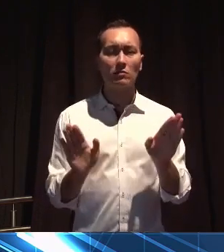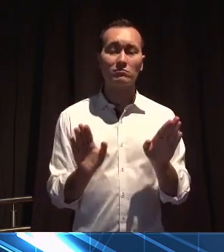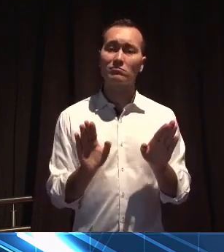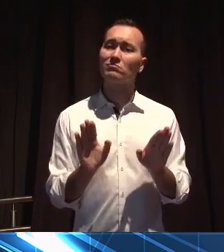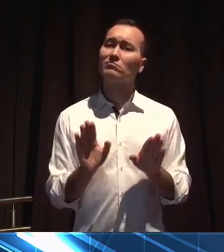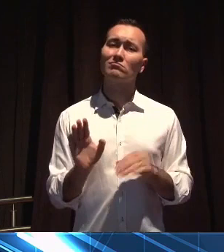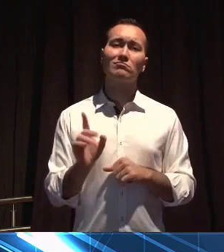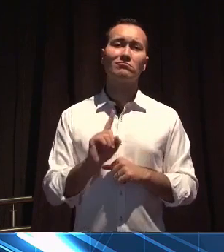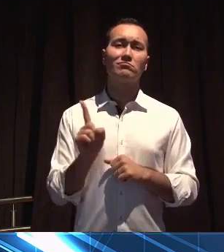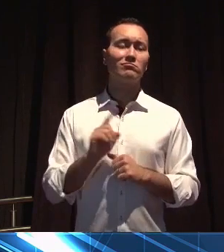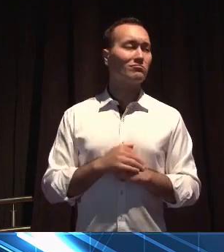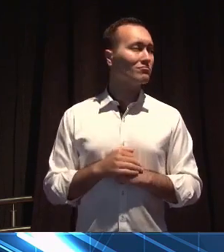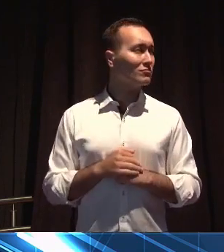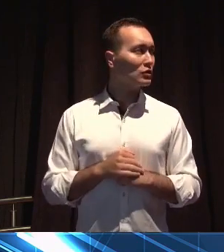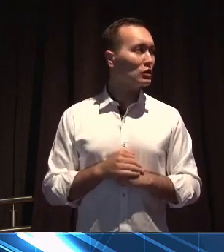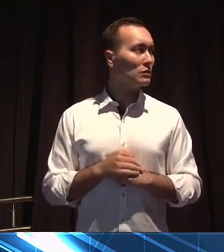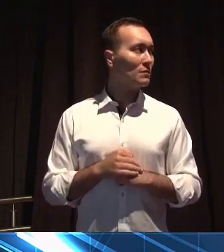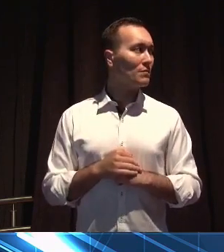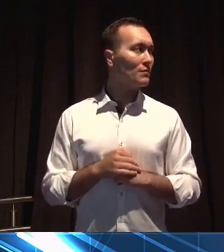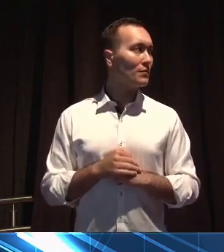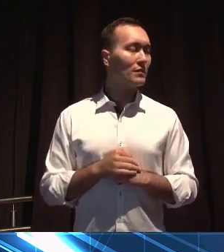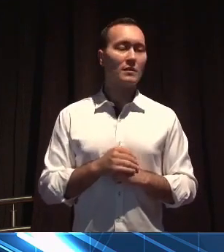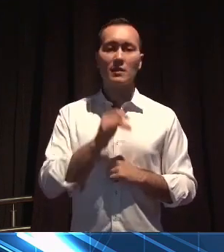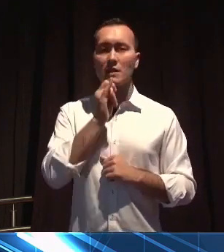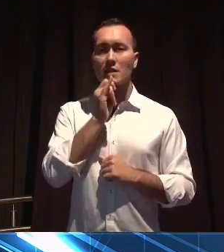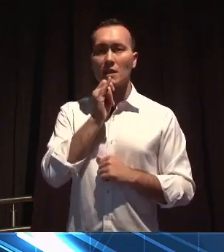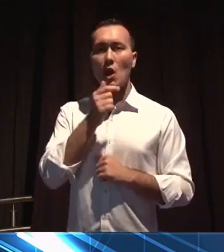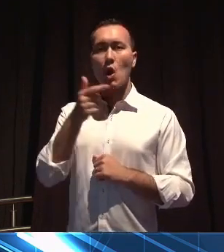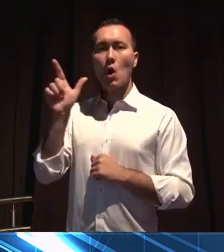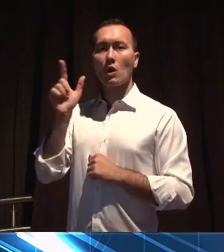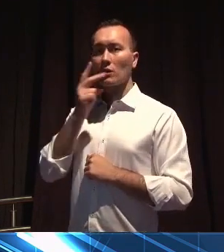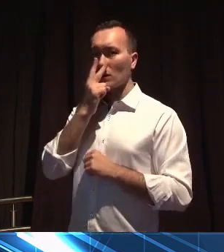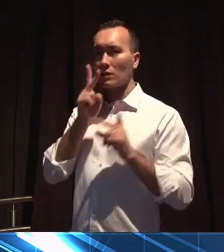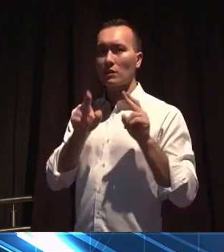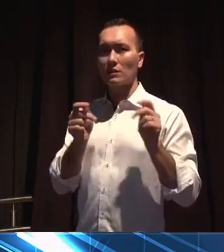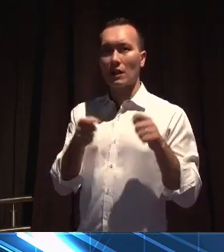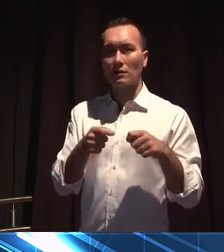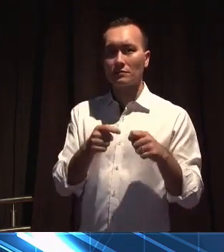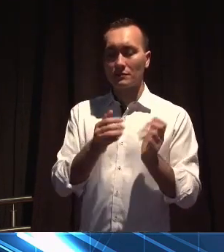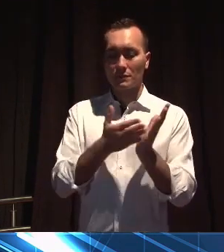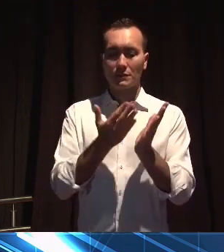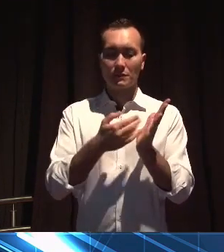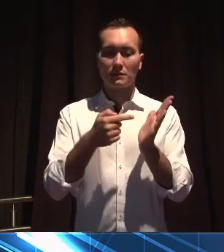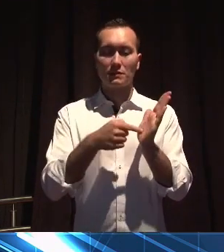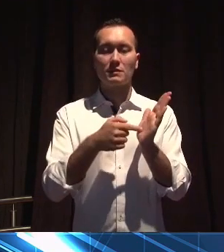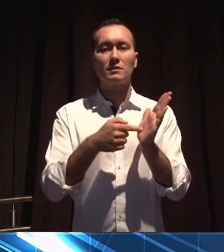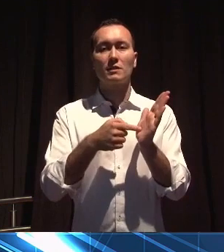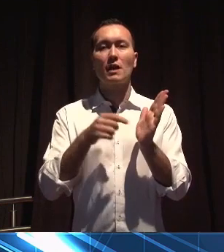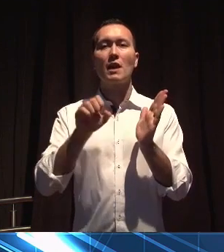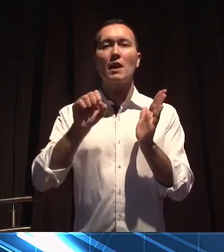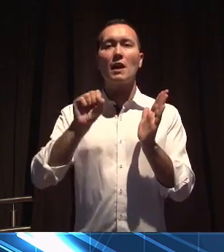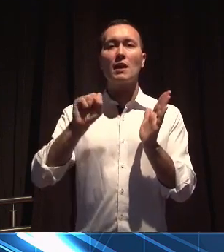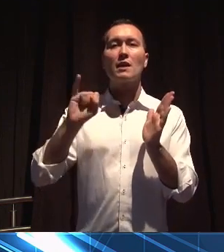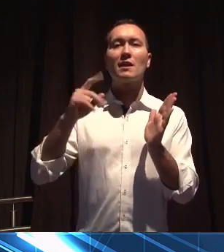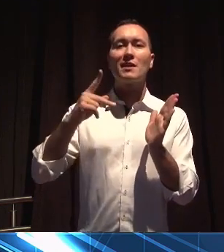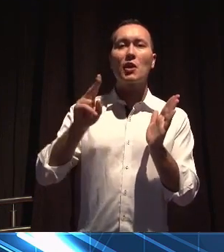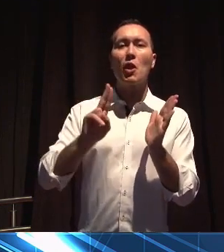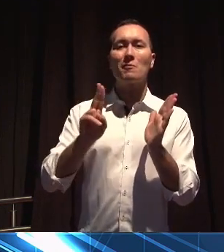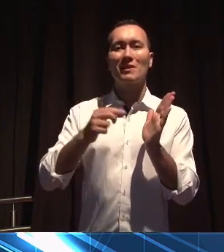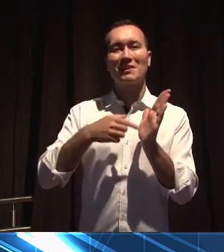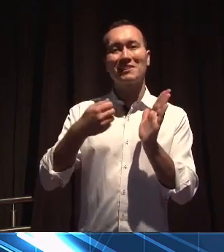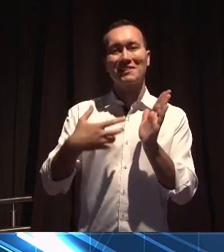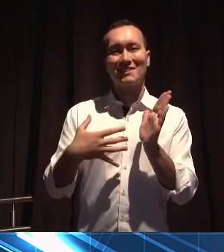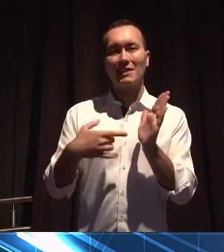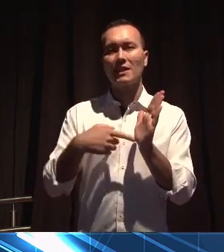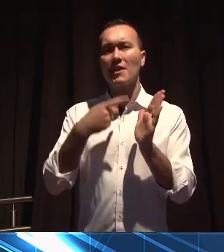Será que em lispe uma linguagem funcional dá para você fazer coisa parecida Então tem um livro chamado que ele fala de procedimentos de